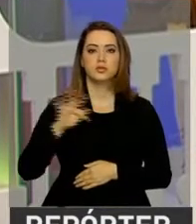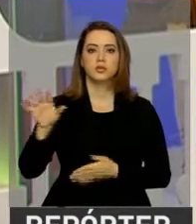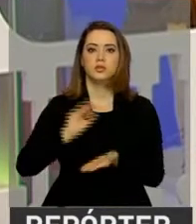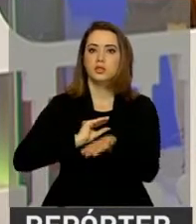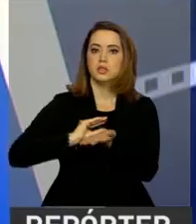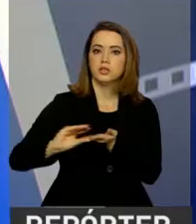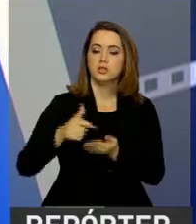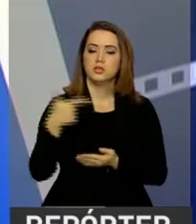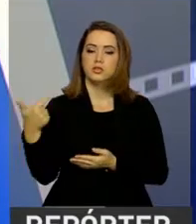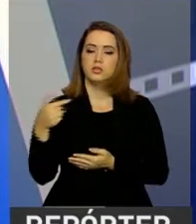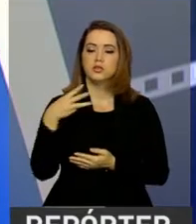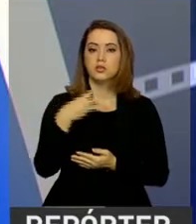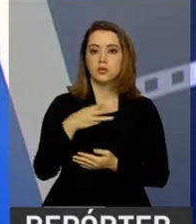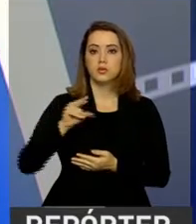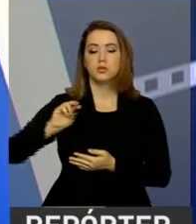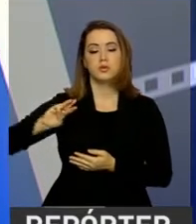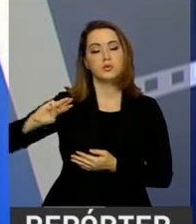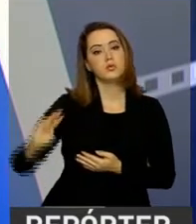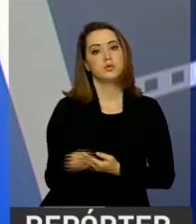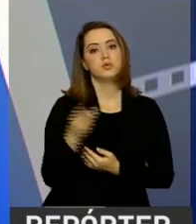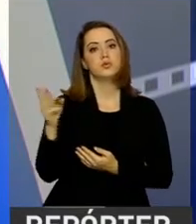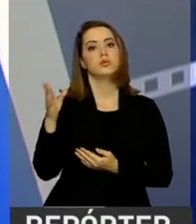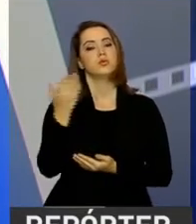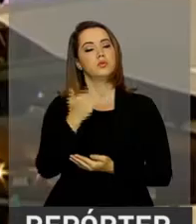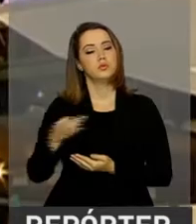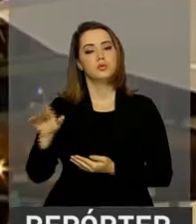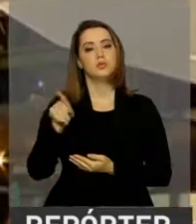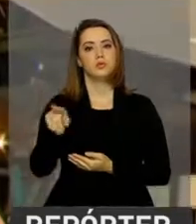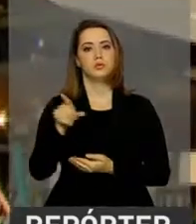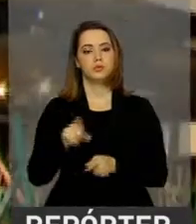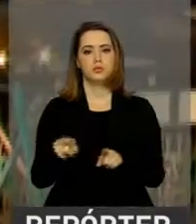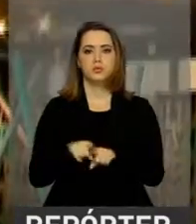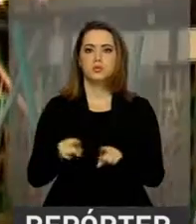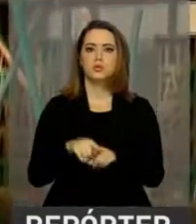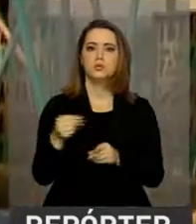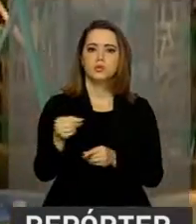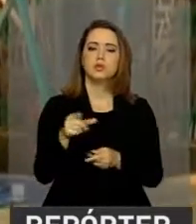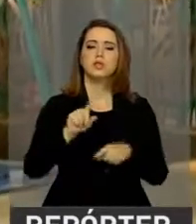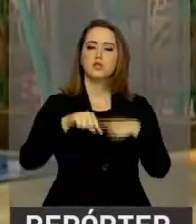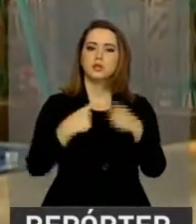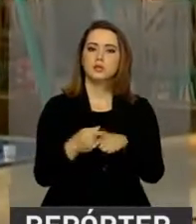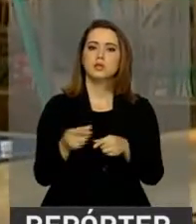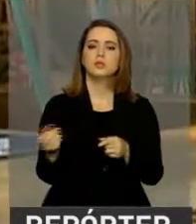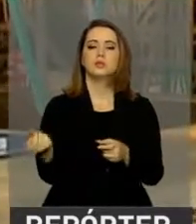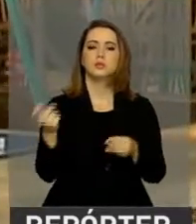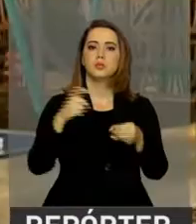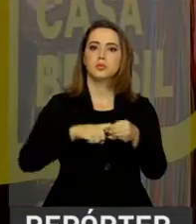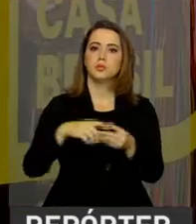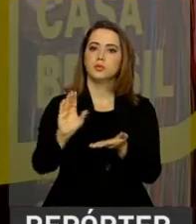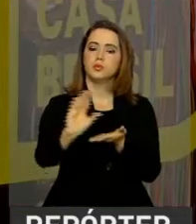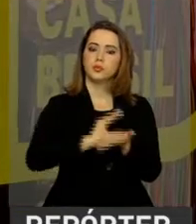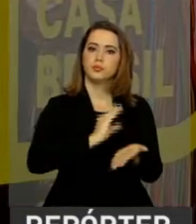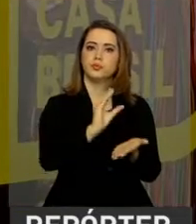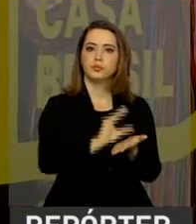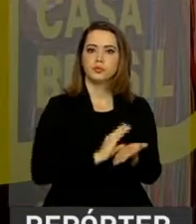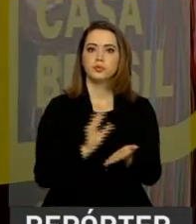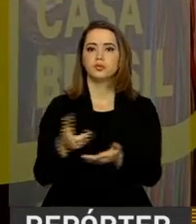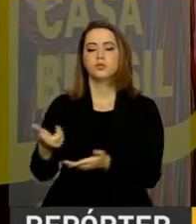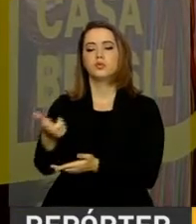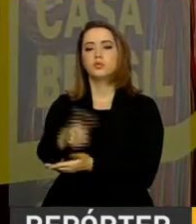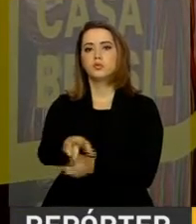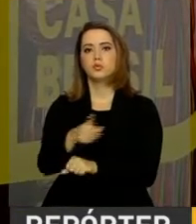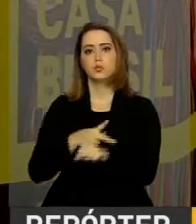no espaço, dinheiro que deve retornar ao país na forma de investimentos estrangeiros. A Casa Brasil é